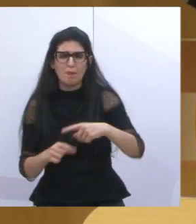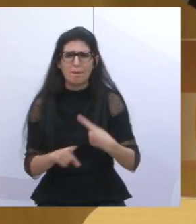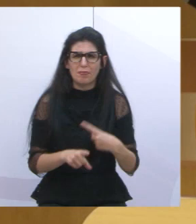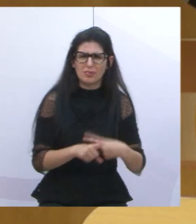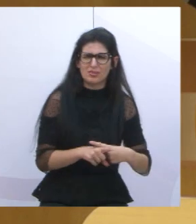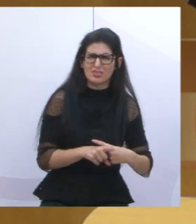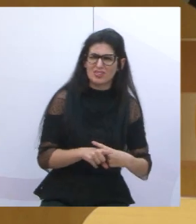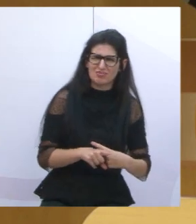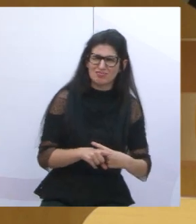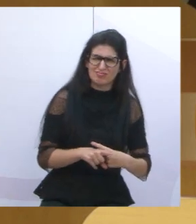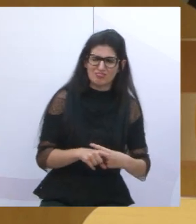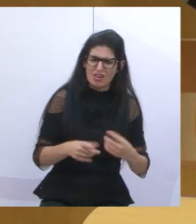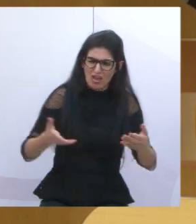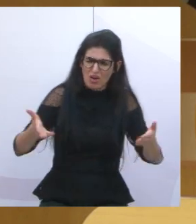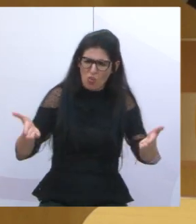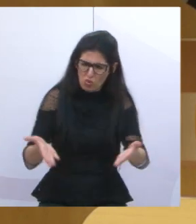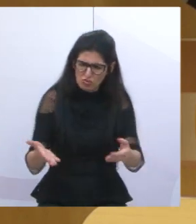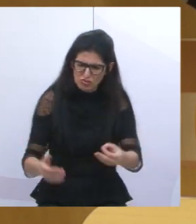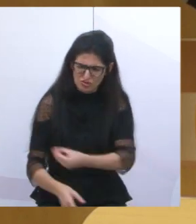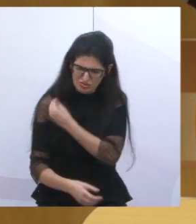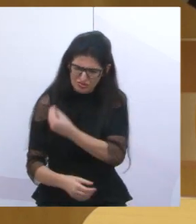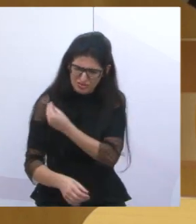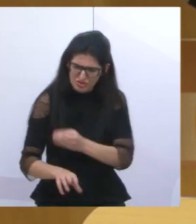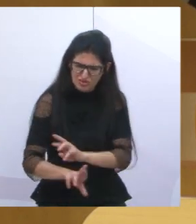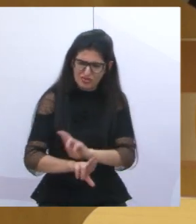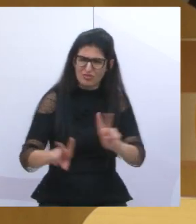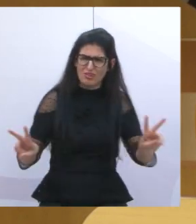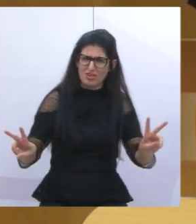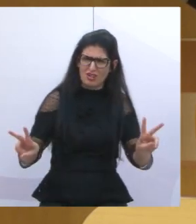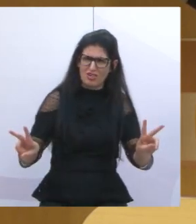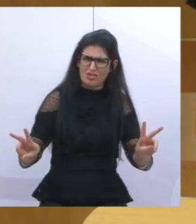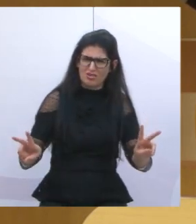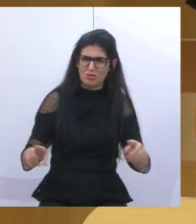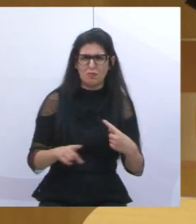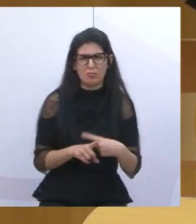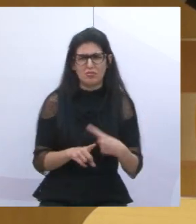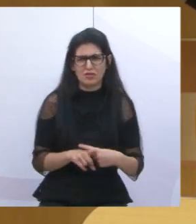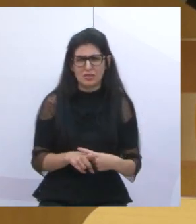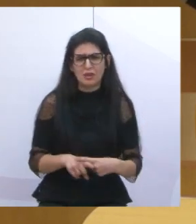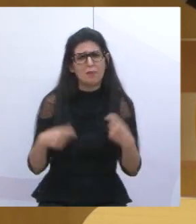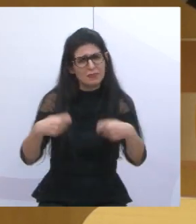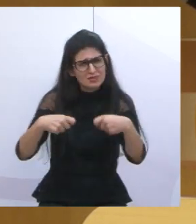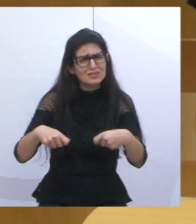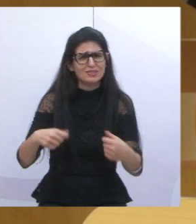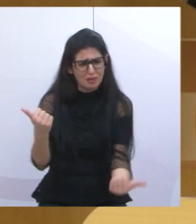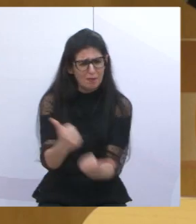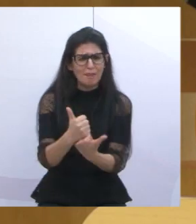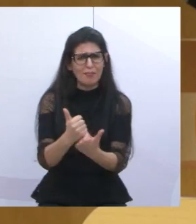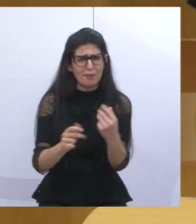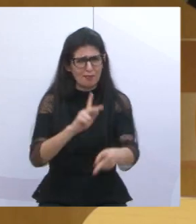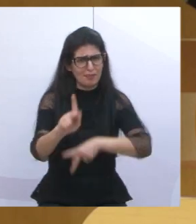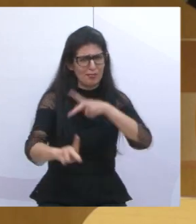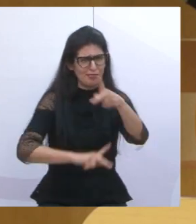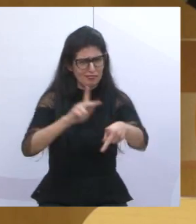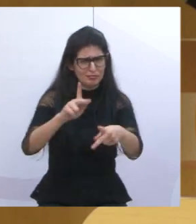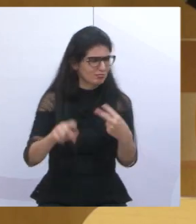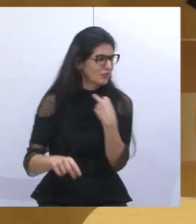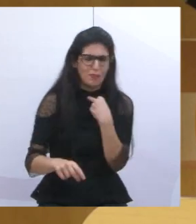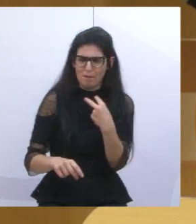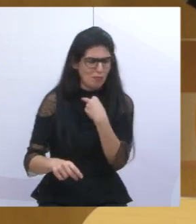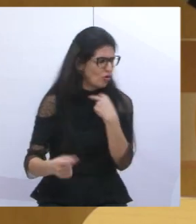vivemos, principalmente aquelas que não beneficiam a população. Essa é a função dessa Casa de